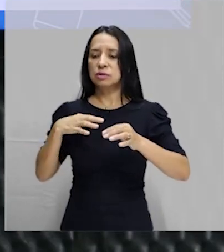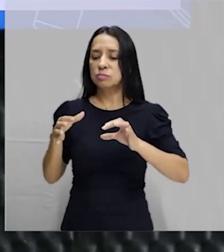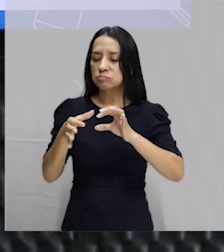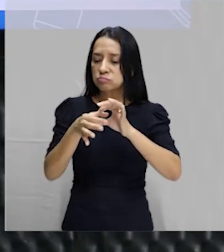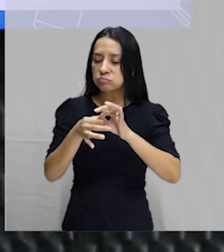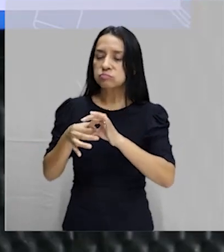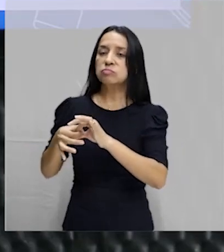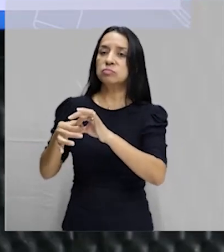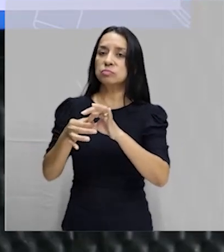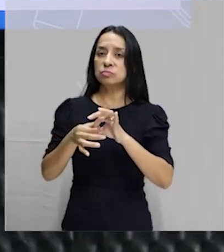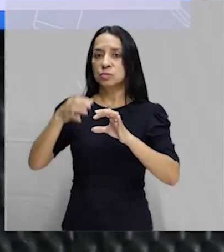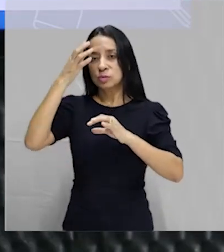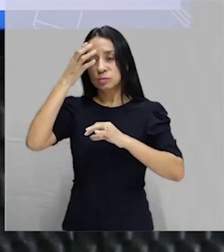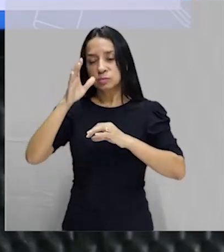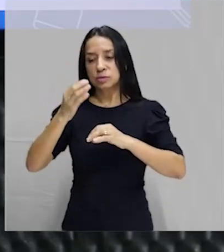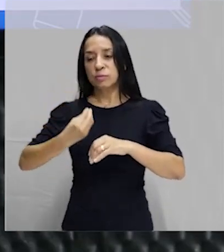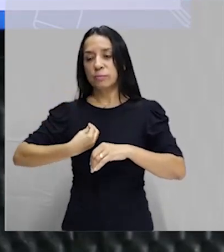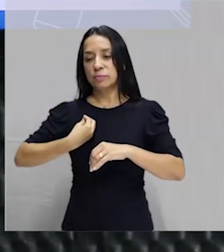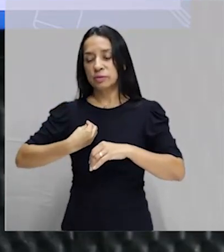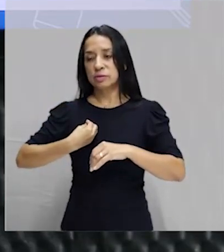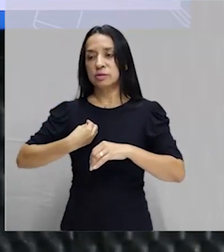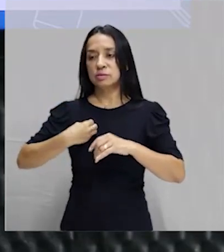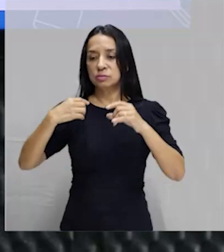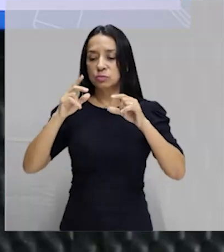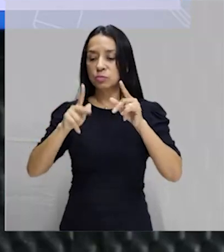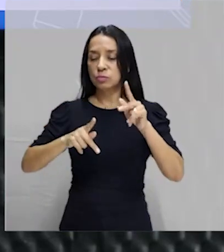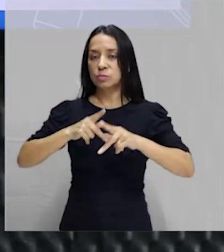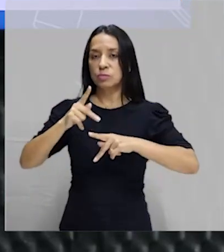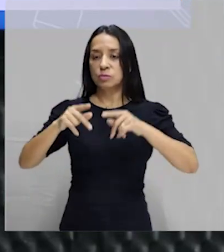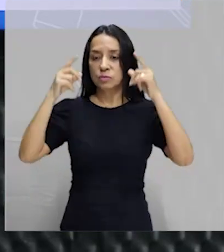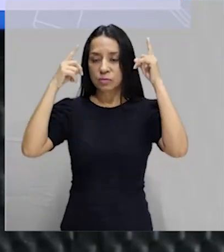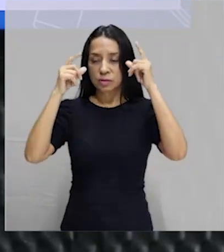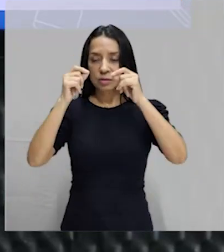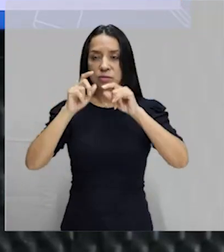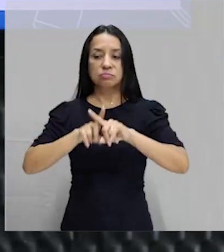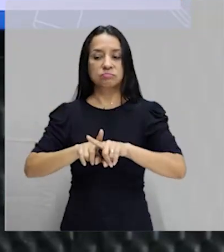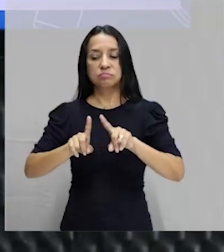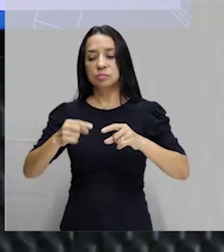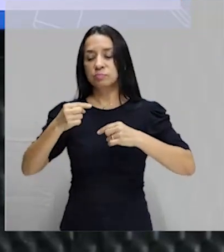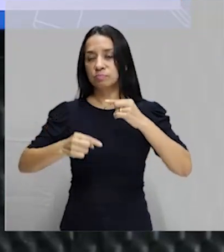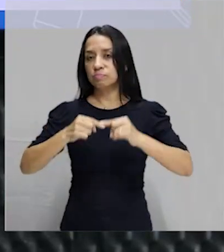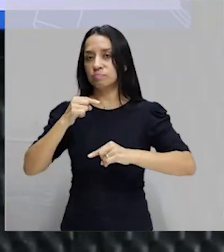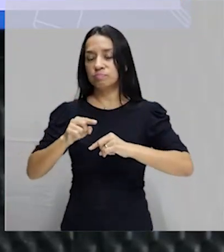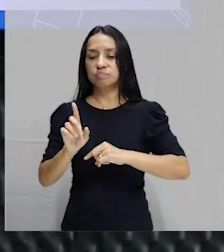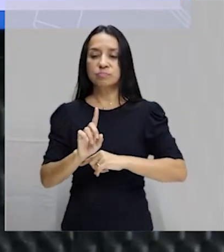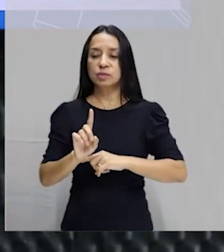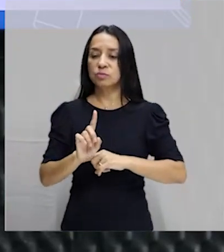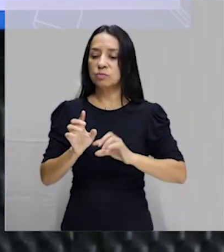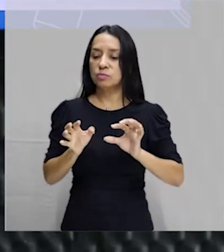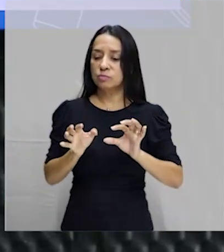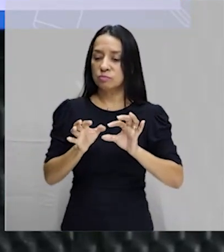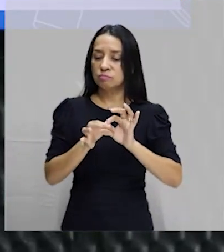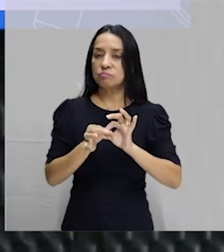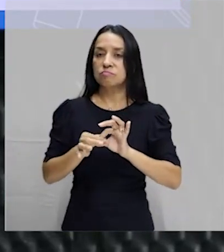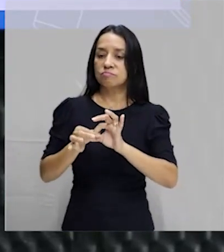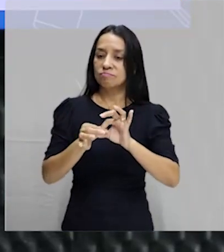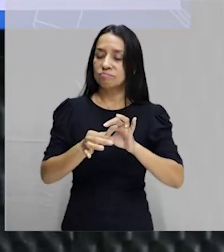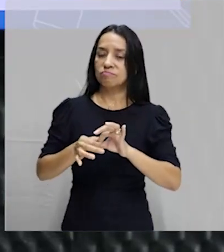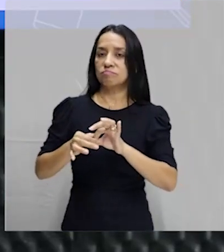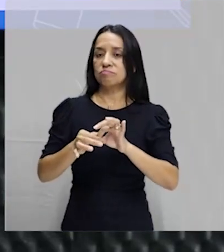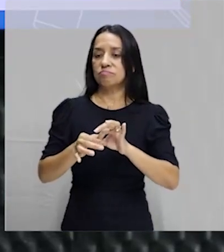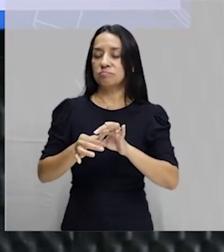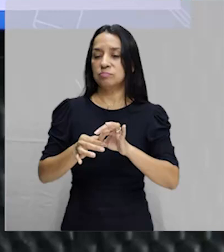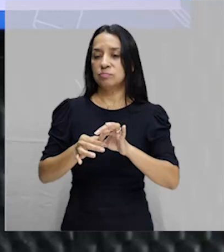cultural presente entre os helenos. Mas, politicamente, eles não vão formar uma unidade. Nós temos